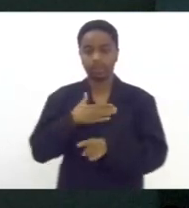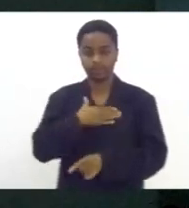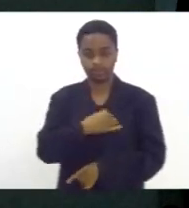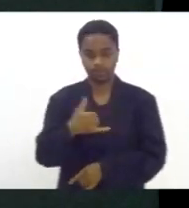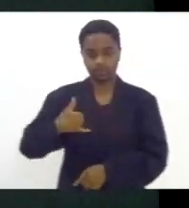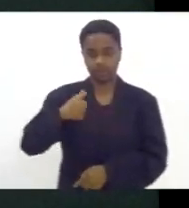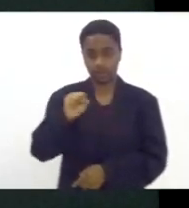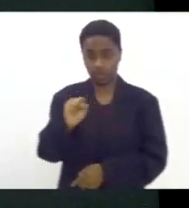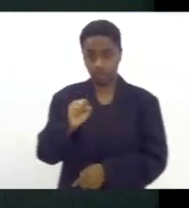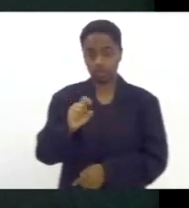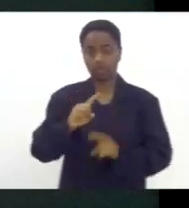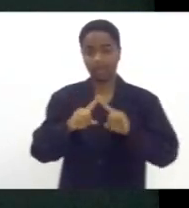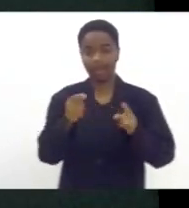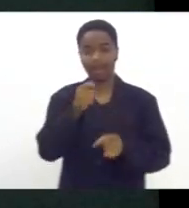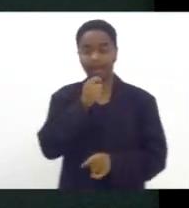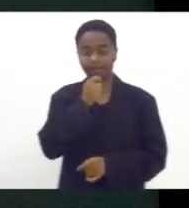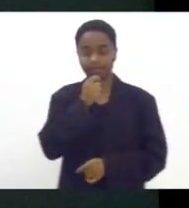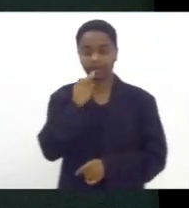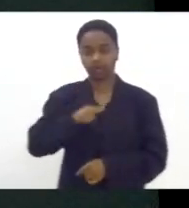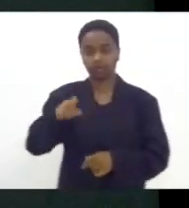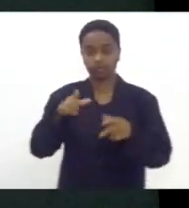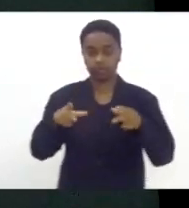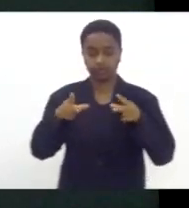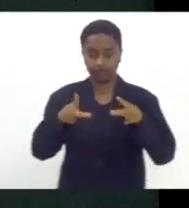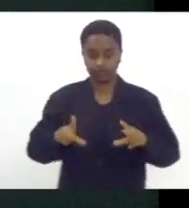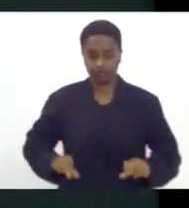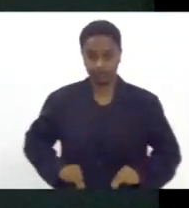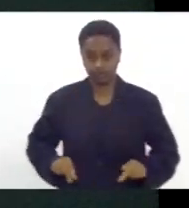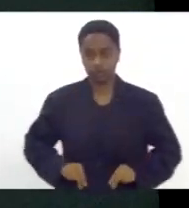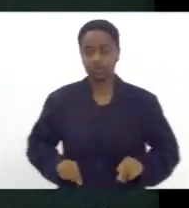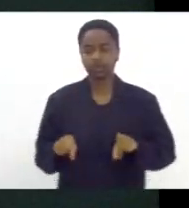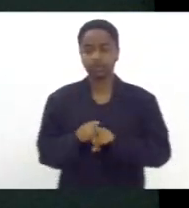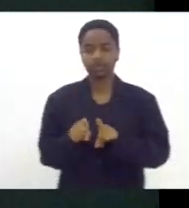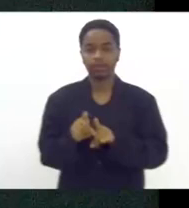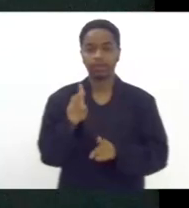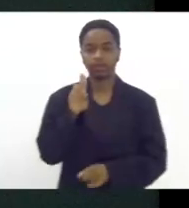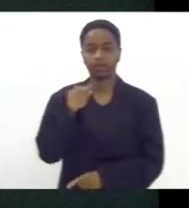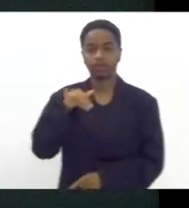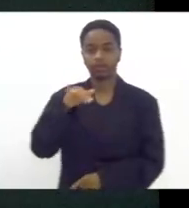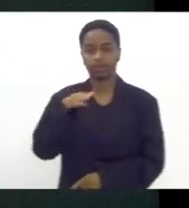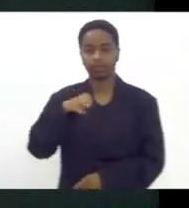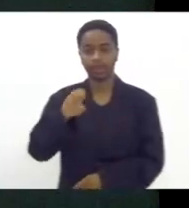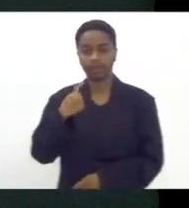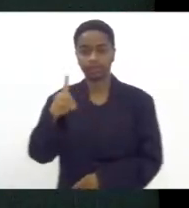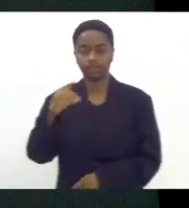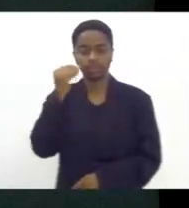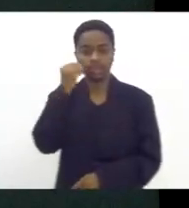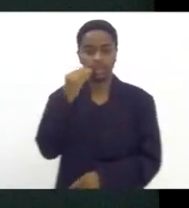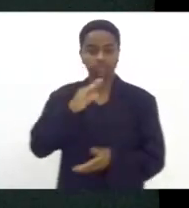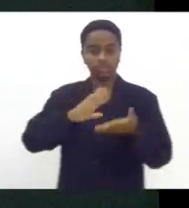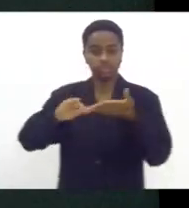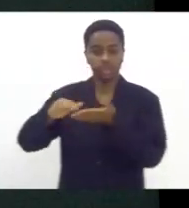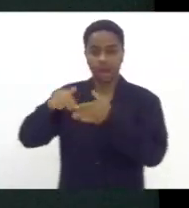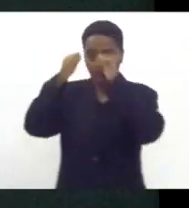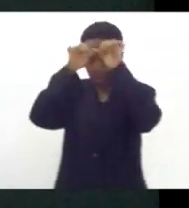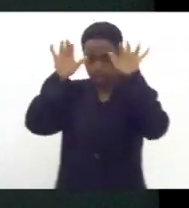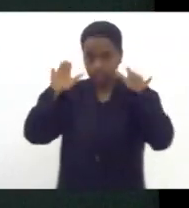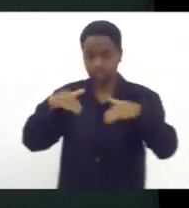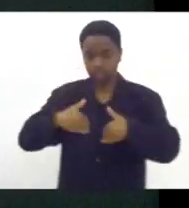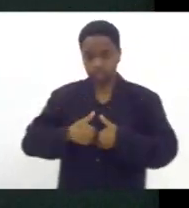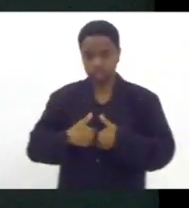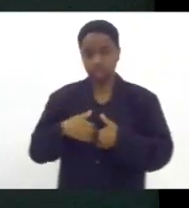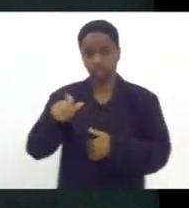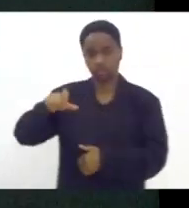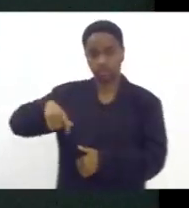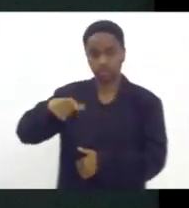política da Unimed de tentar eliminar o Ti do plano começou ano passado em novembro do ano passado eu recebi um